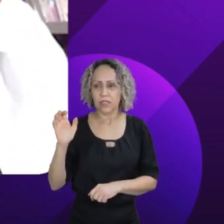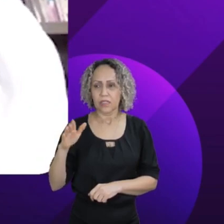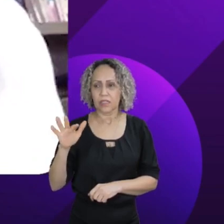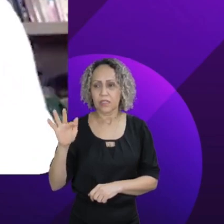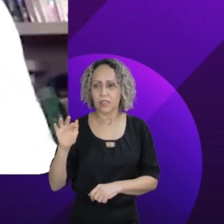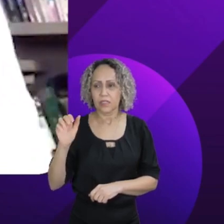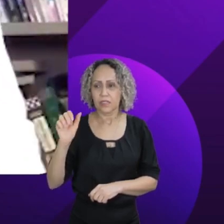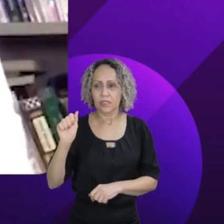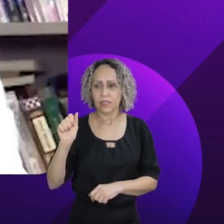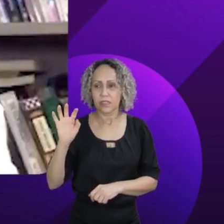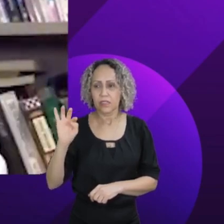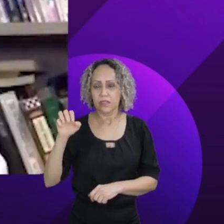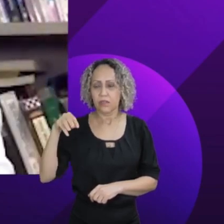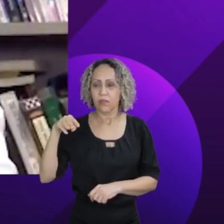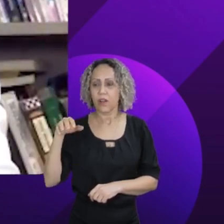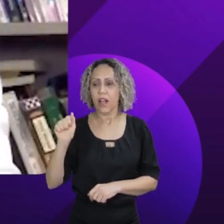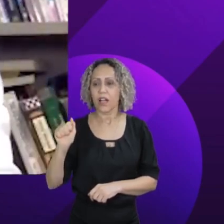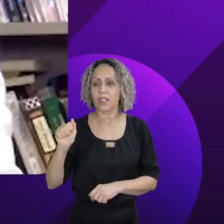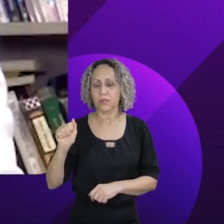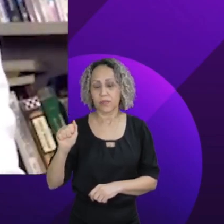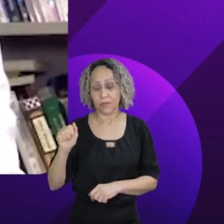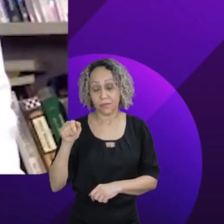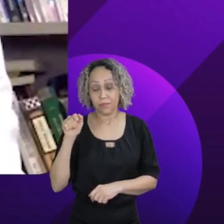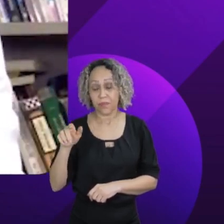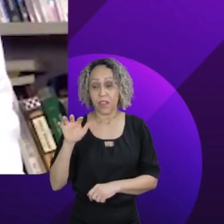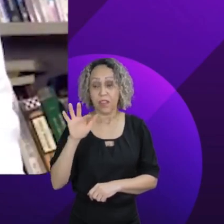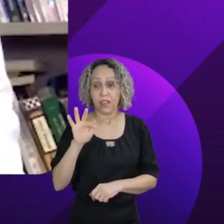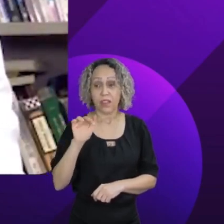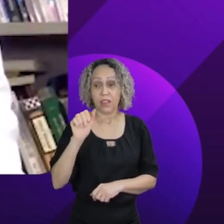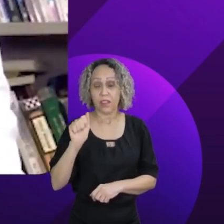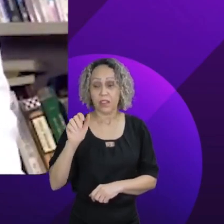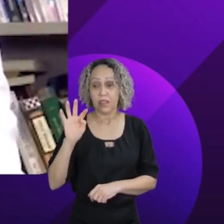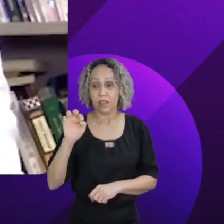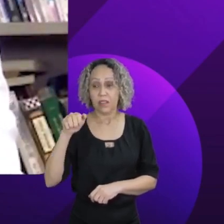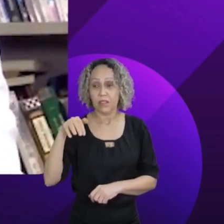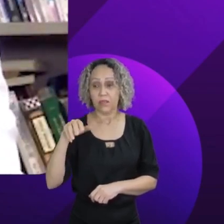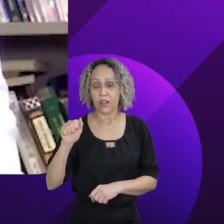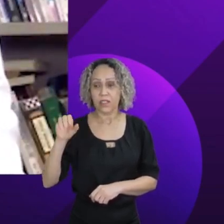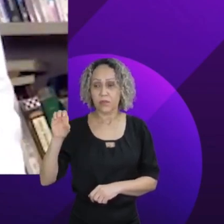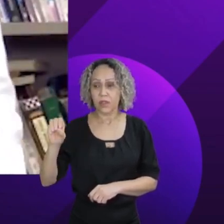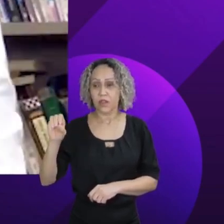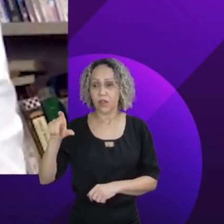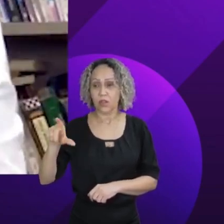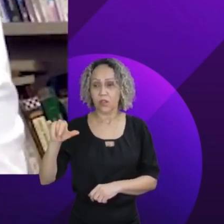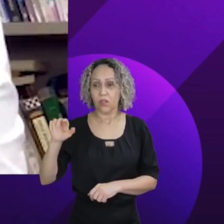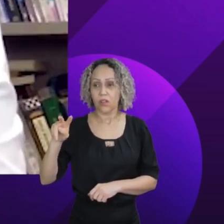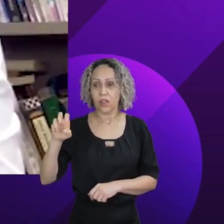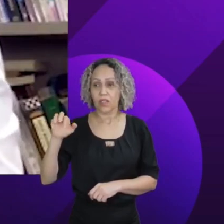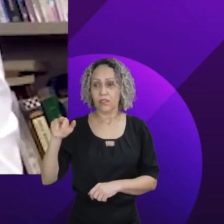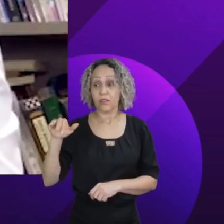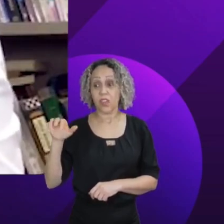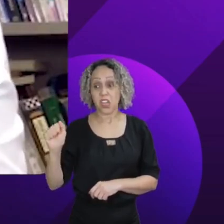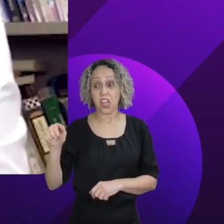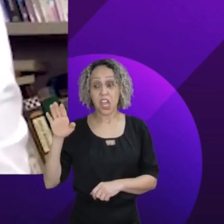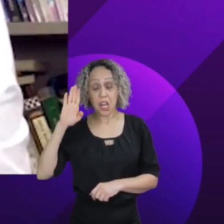A Fátima de Oliveira foi a nossa pioneira nos estudos sobre saúde da população negra.